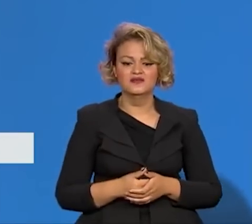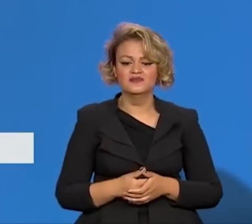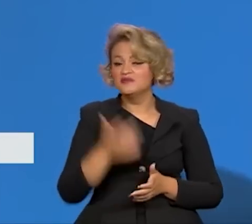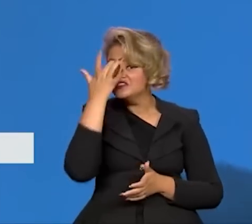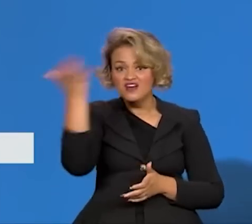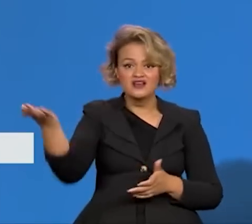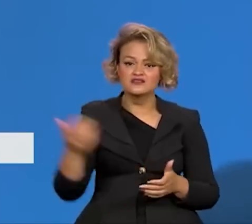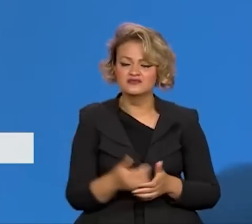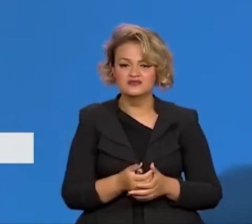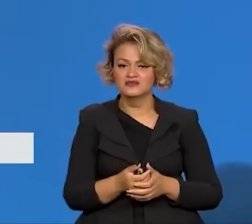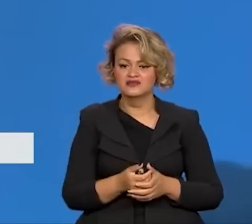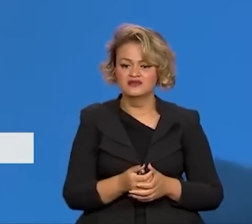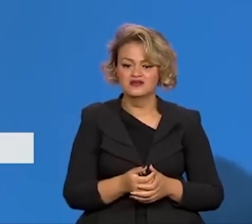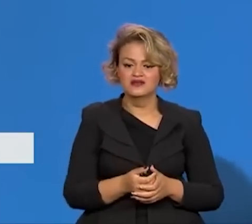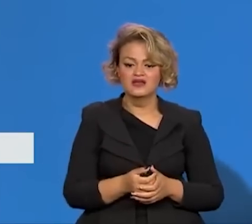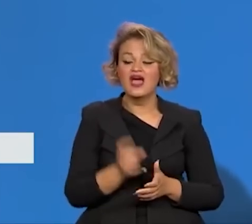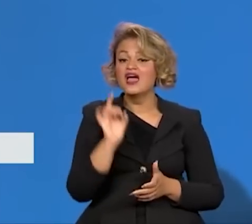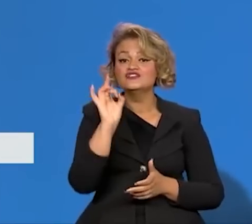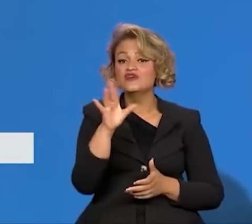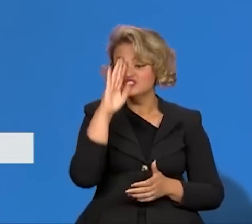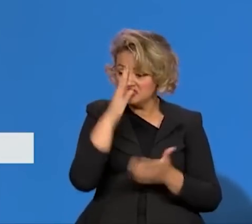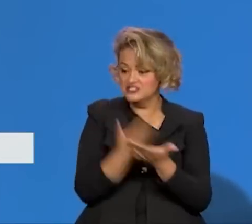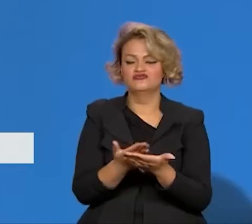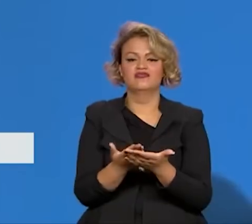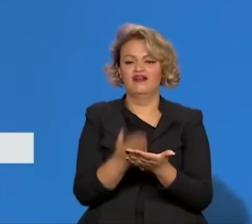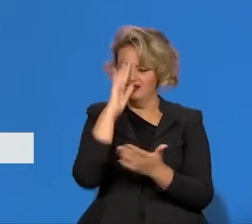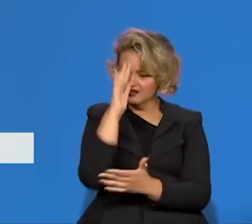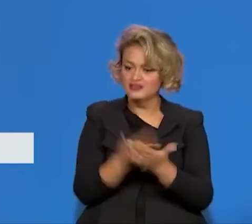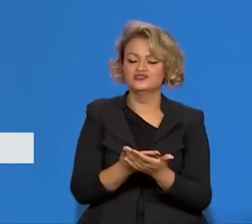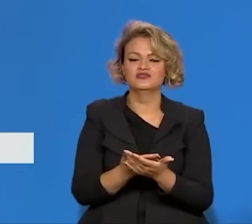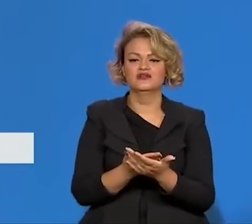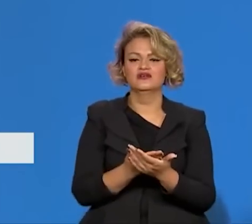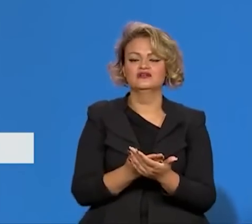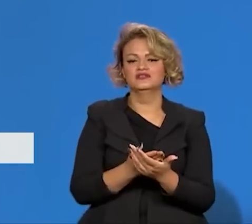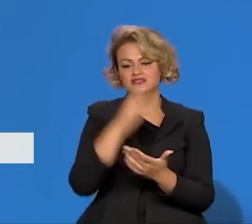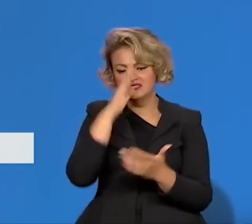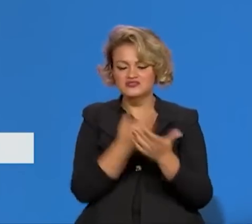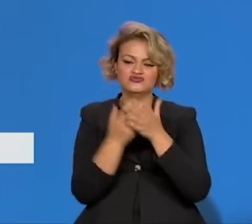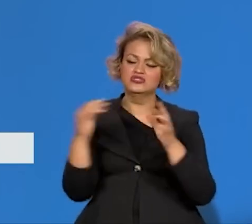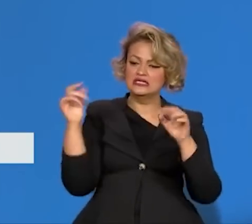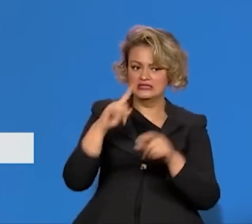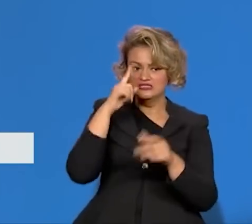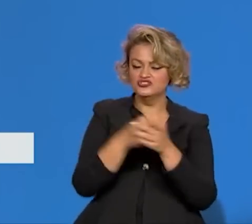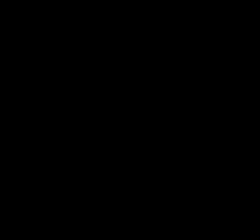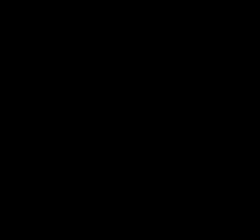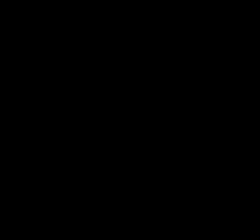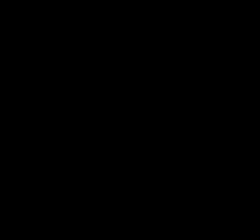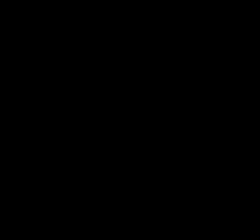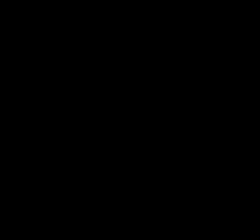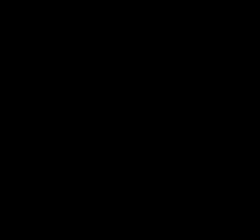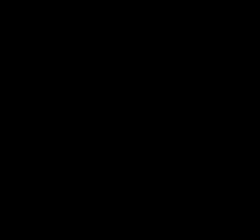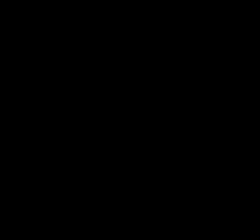É muito mais simples para nós. É apenas a gente acreditar. É apenas a gente estabelecer essa relação que falta.